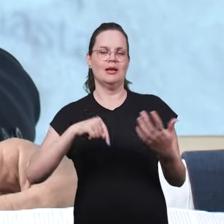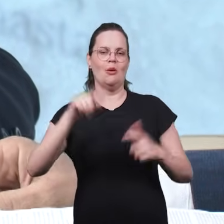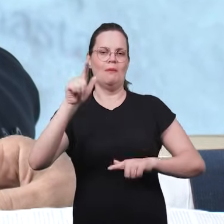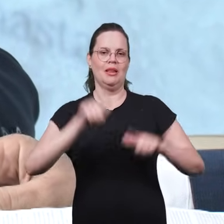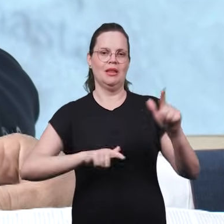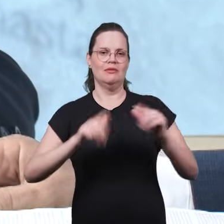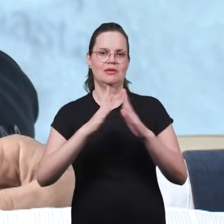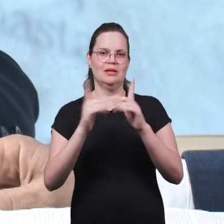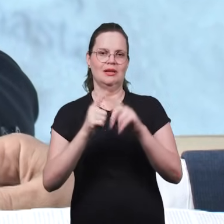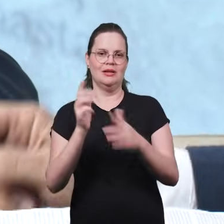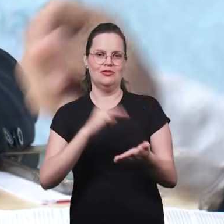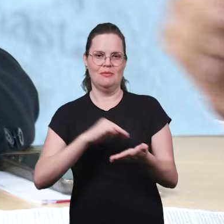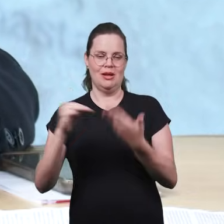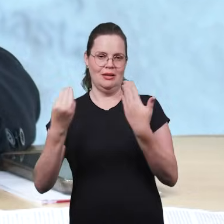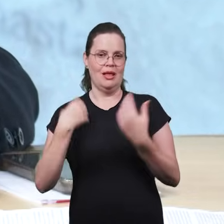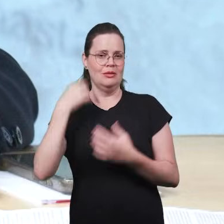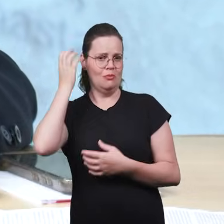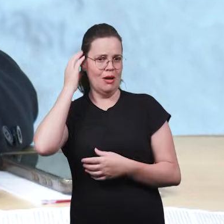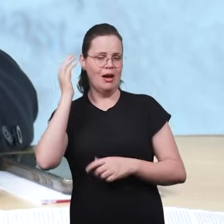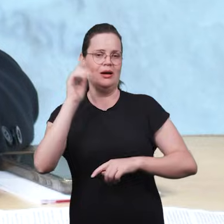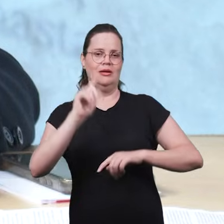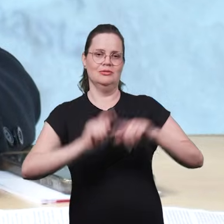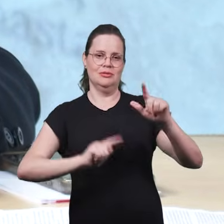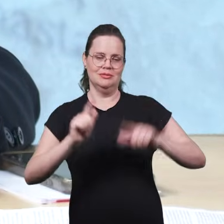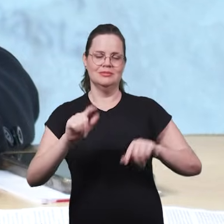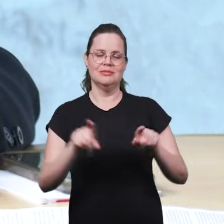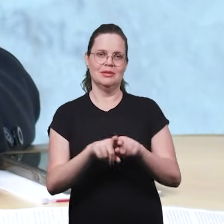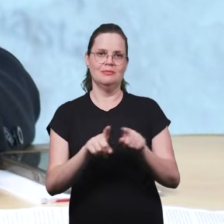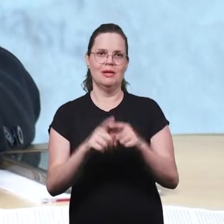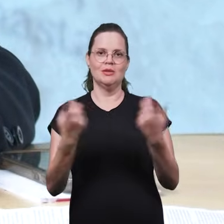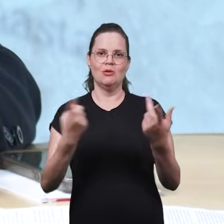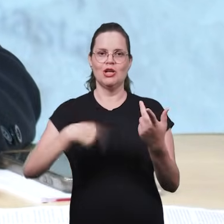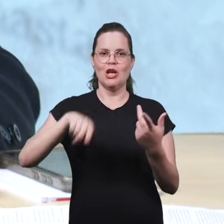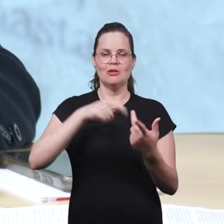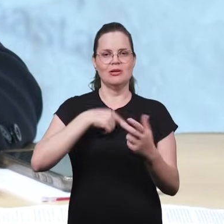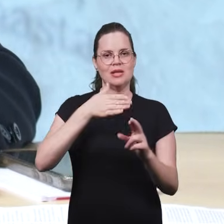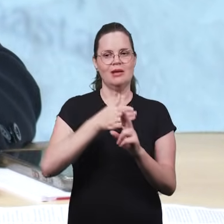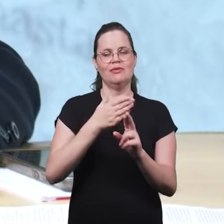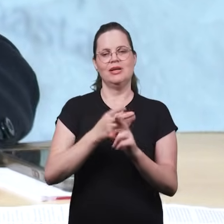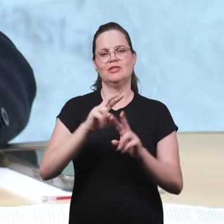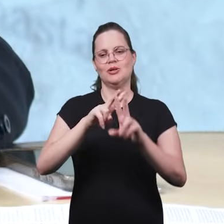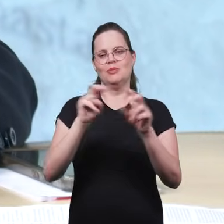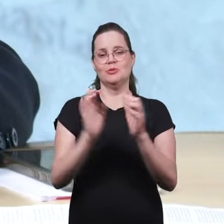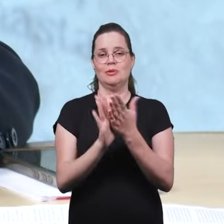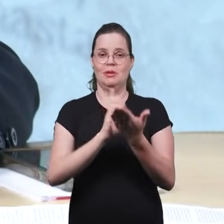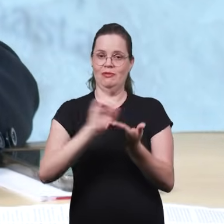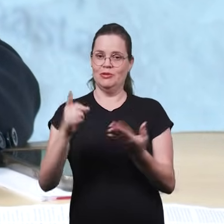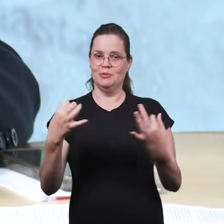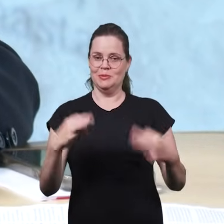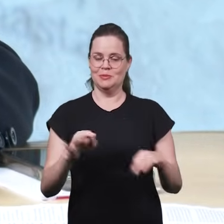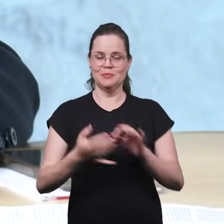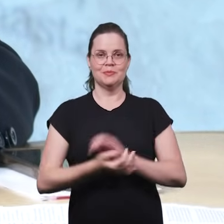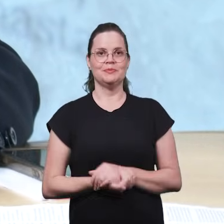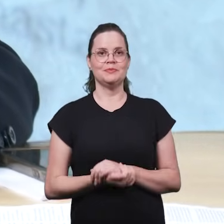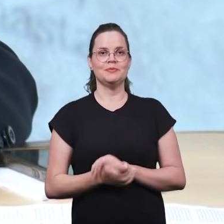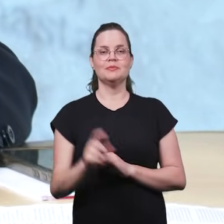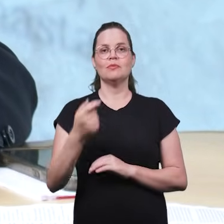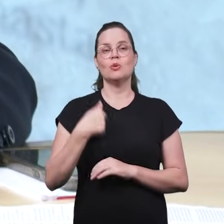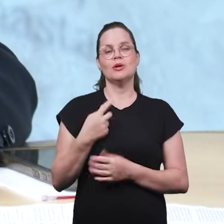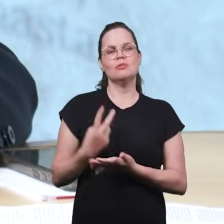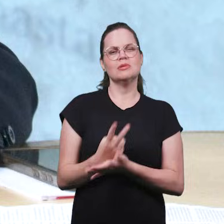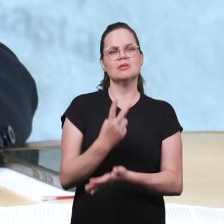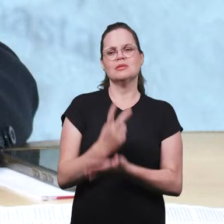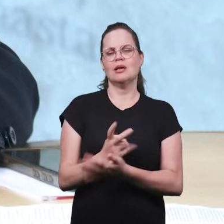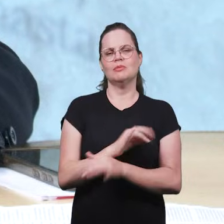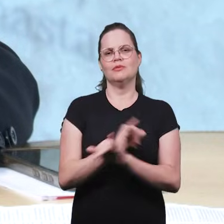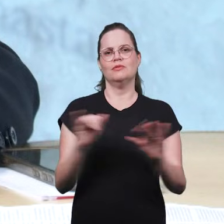Cristã Maranata, então cabe a nós embasar naquilo que é o nosso manual de regra de fé e prática, que é a Bíblia Sagrada, né? Mas o que eu costumo dizer